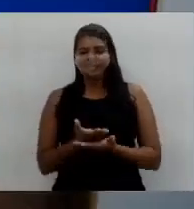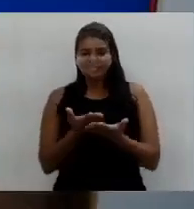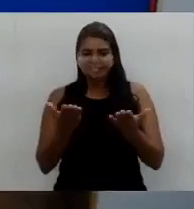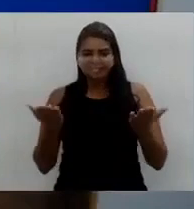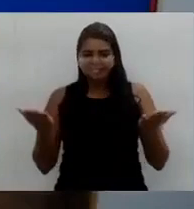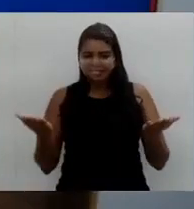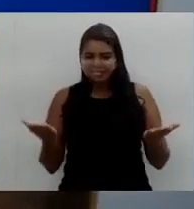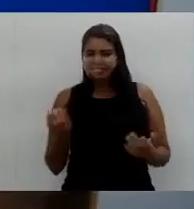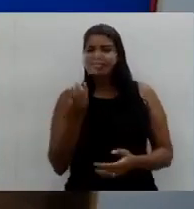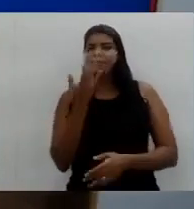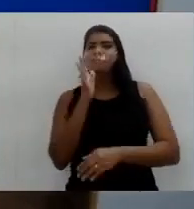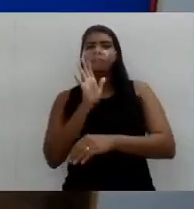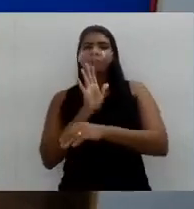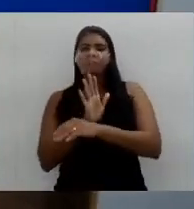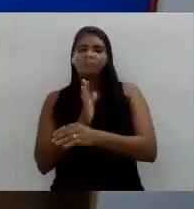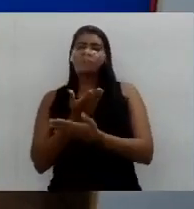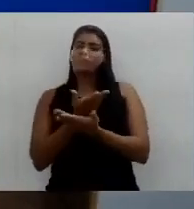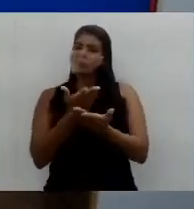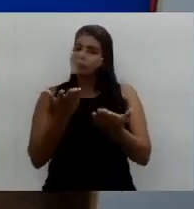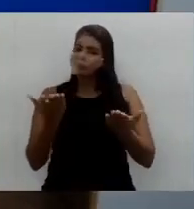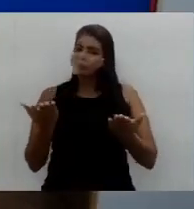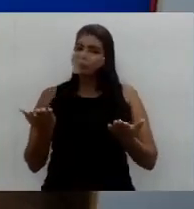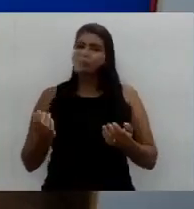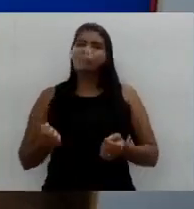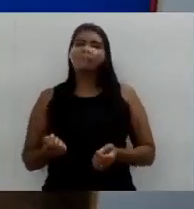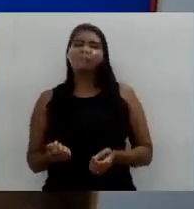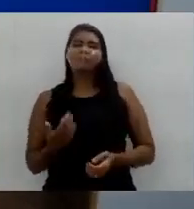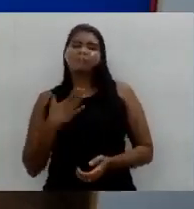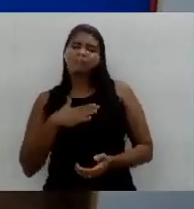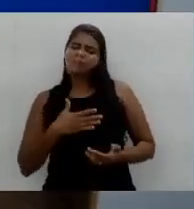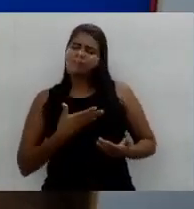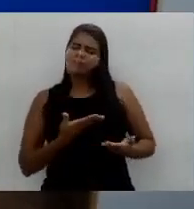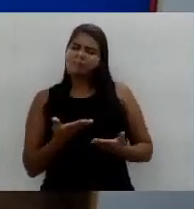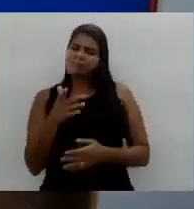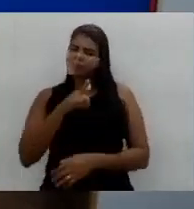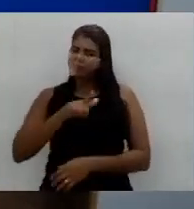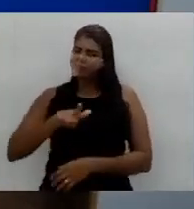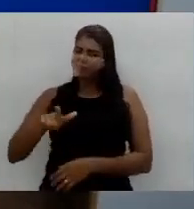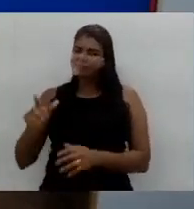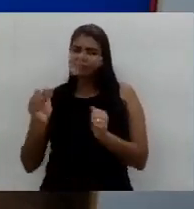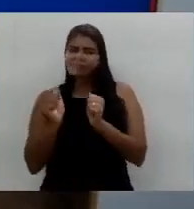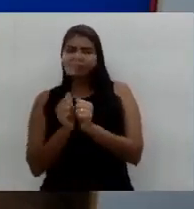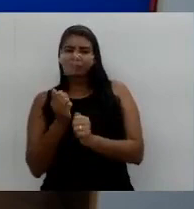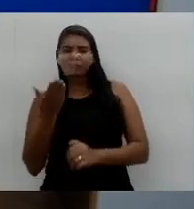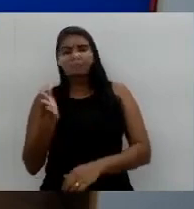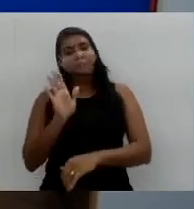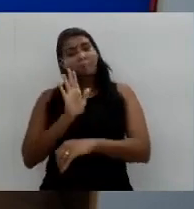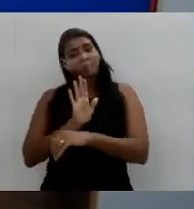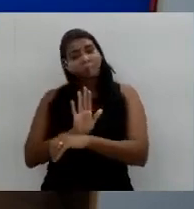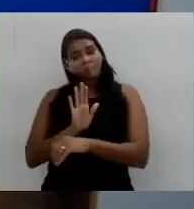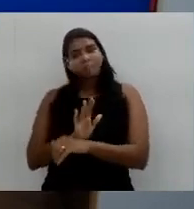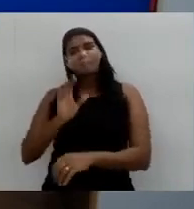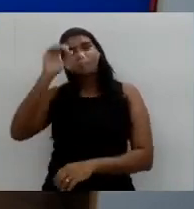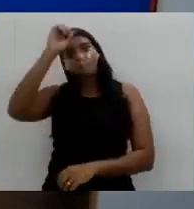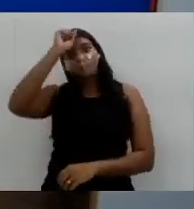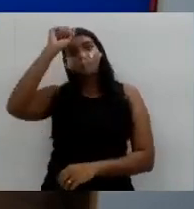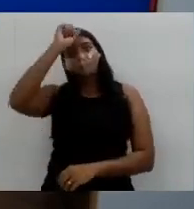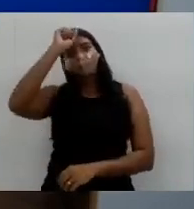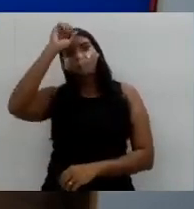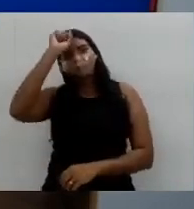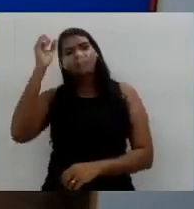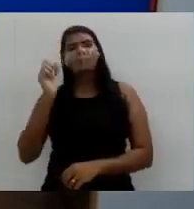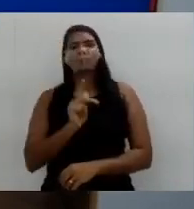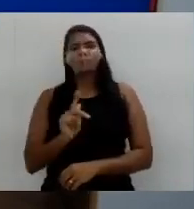Olá, gente. Boa tarde a todos e a todas. É um prazer estar aqui mais uma vez com vocês nessa tarde de muita aprendizagem. Eu